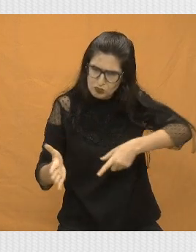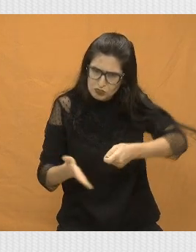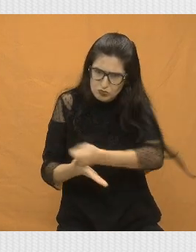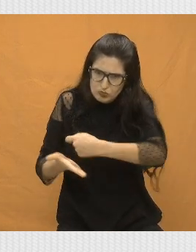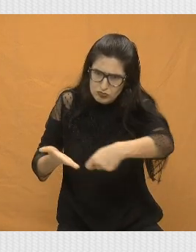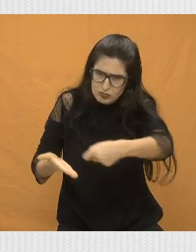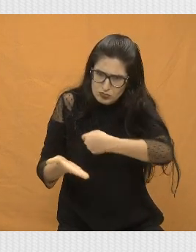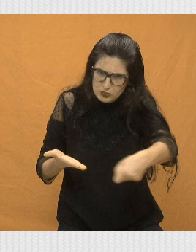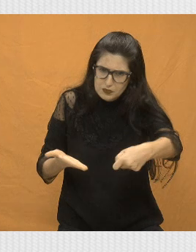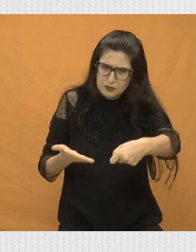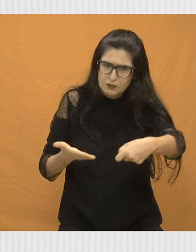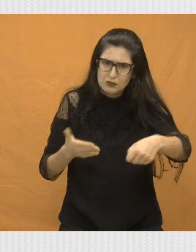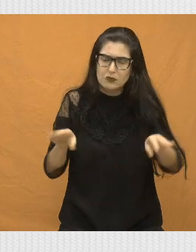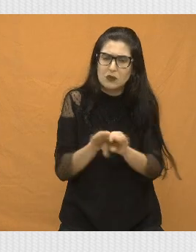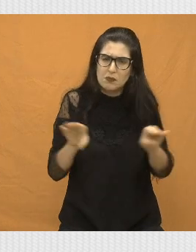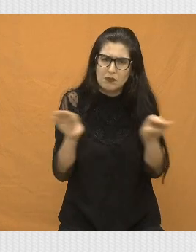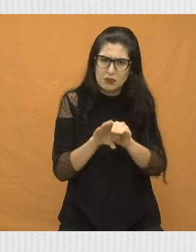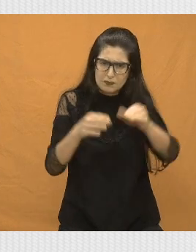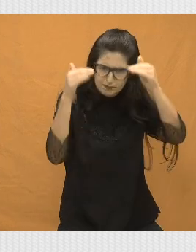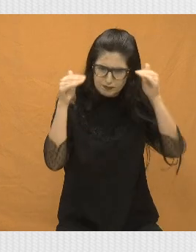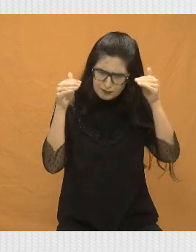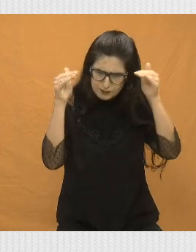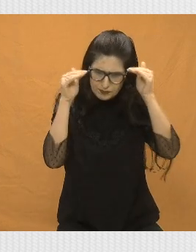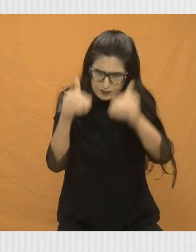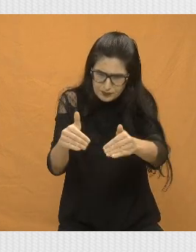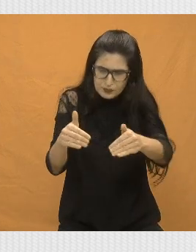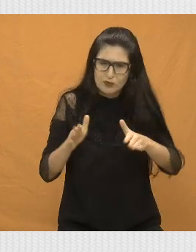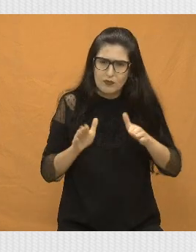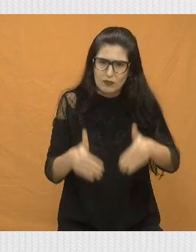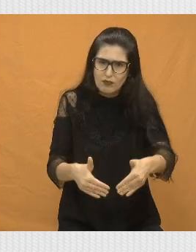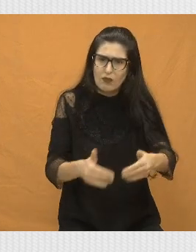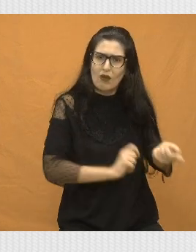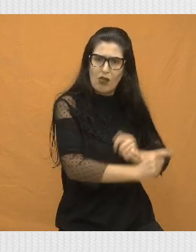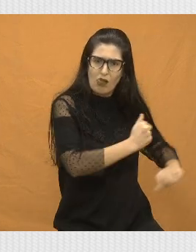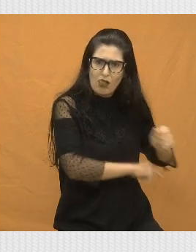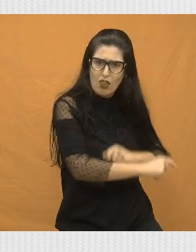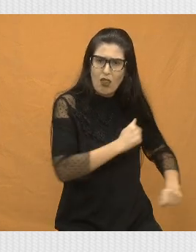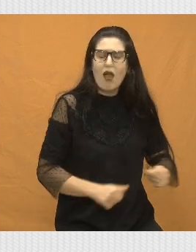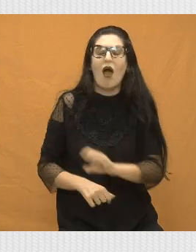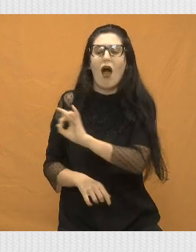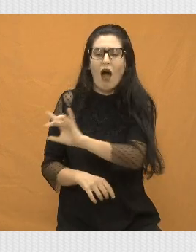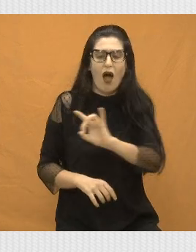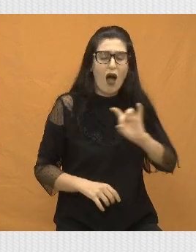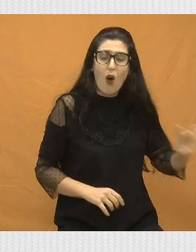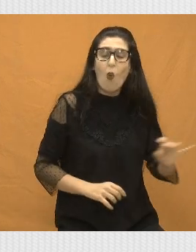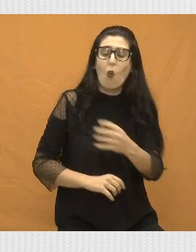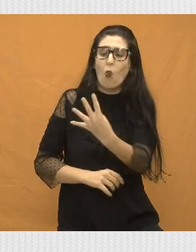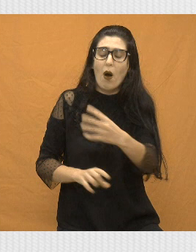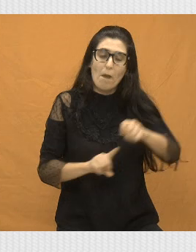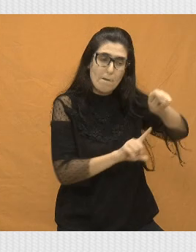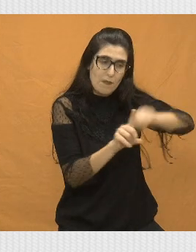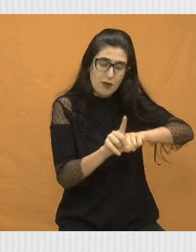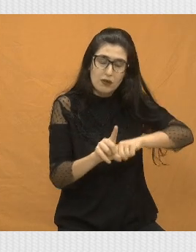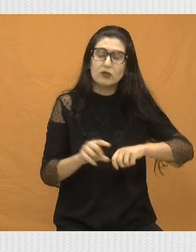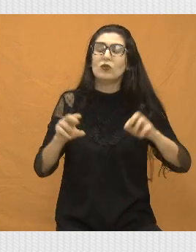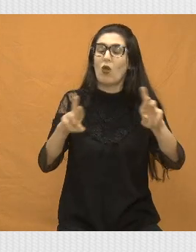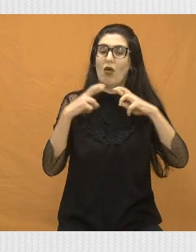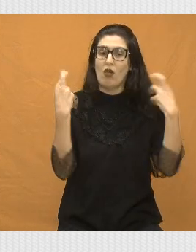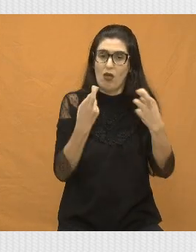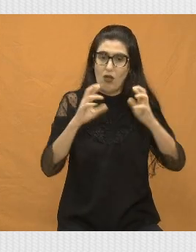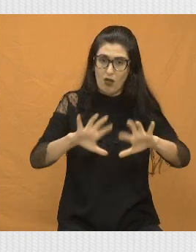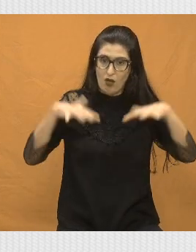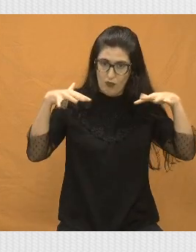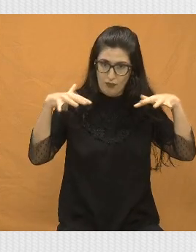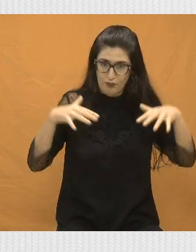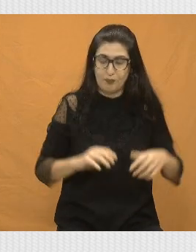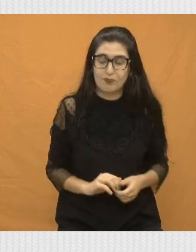avaliará o cumprimento das metas fiscais de cada quadrimestre em audiência pública na comissão referida